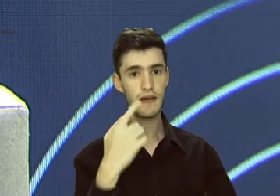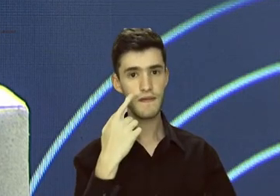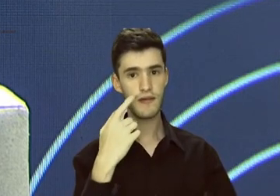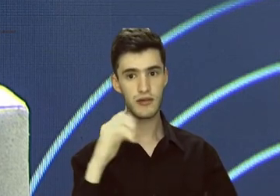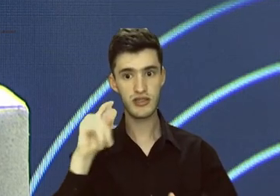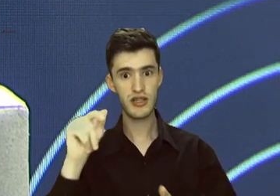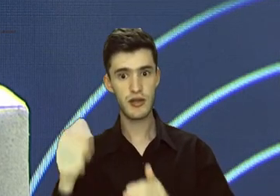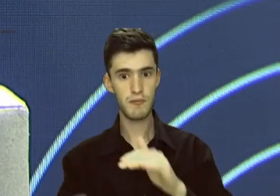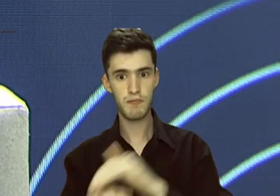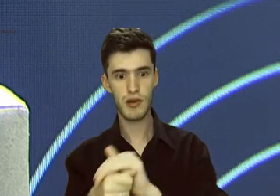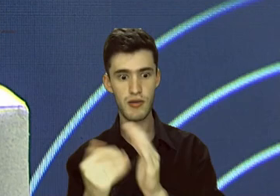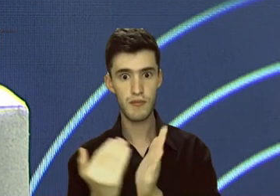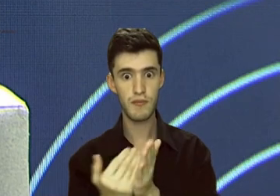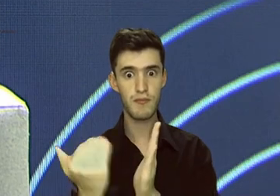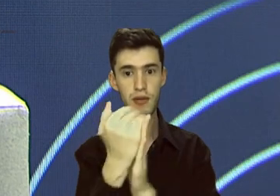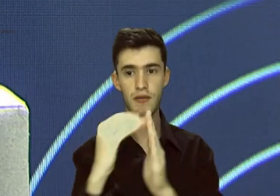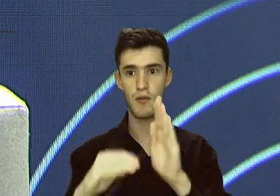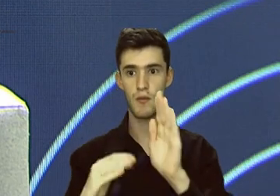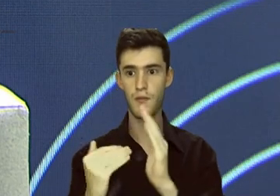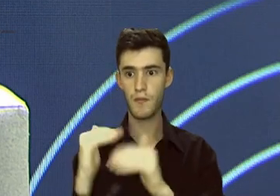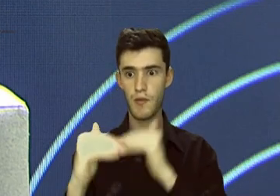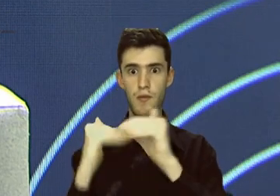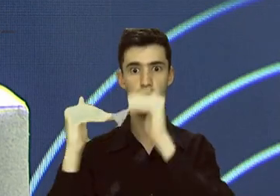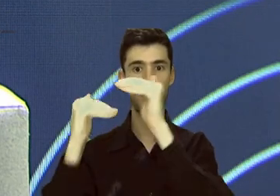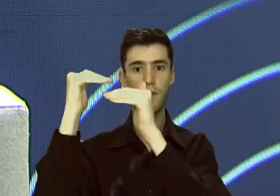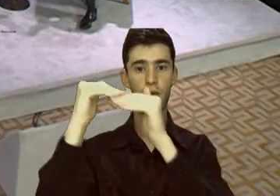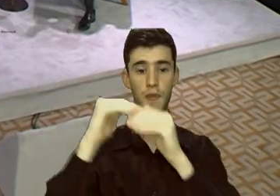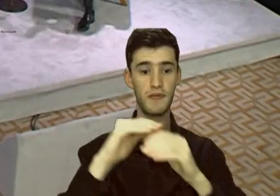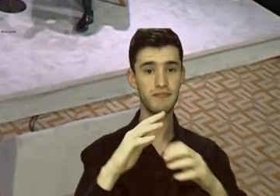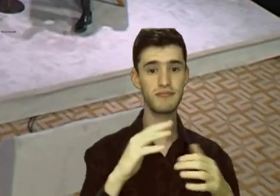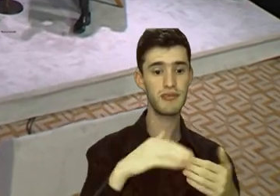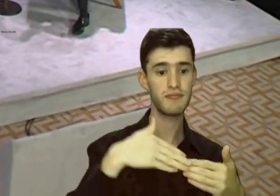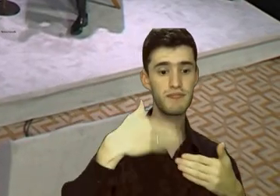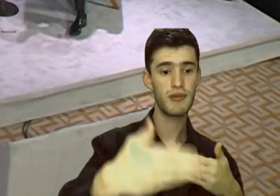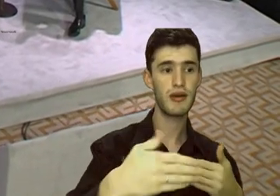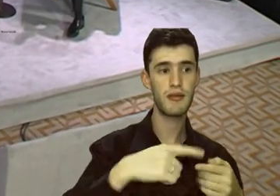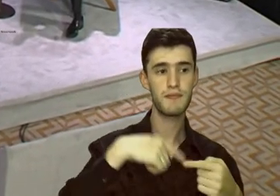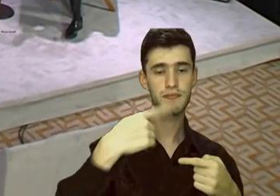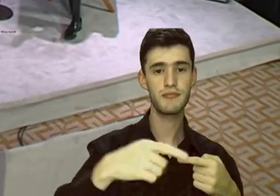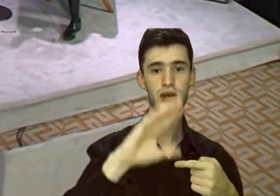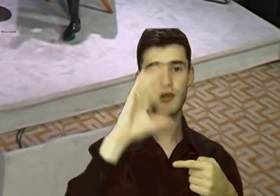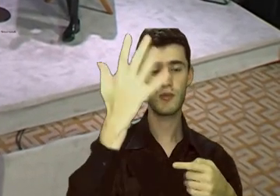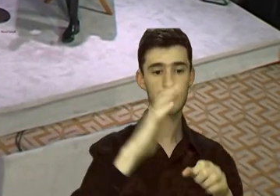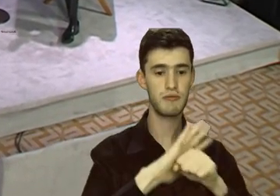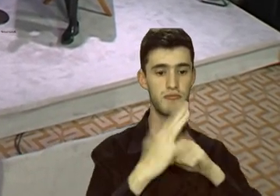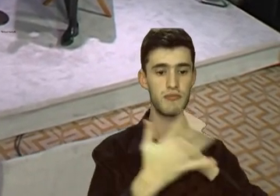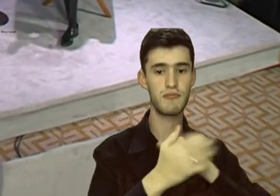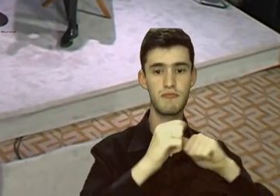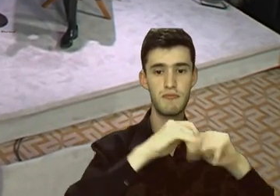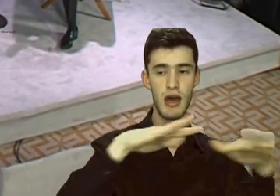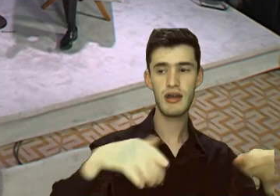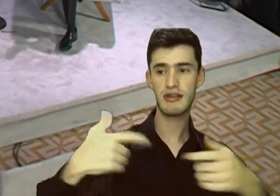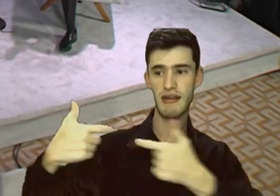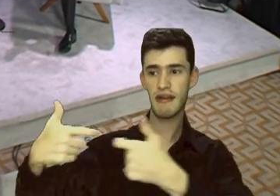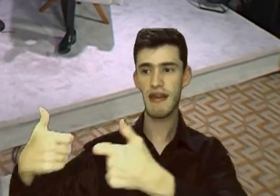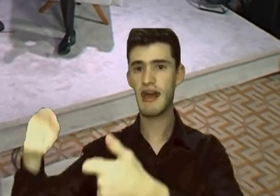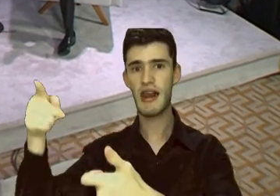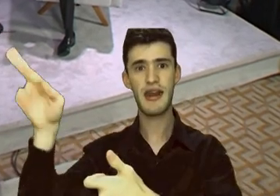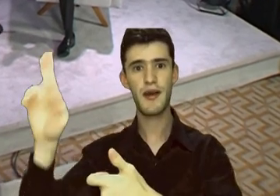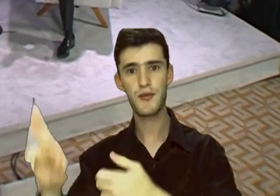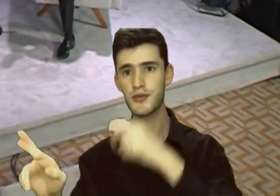pegou né veio 2021 veio o covid veio a guerra da Ucrânia veio a quebra das cadeiras produtivas inflação